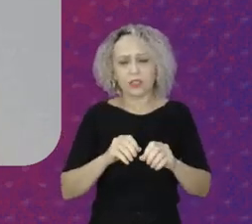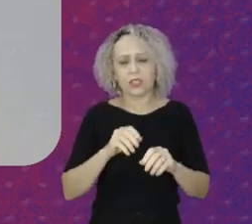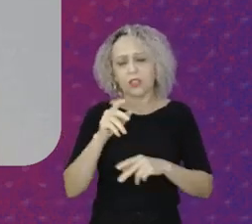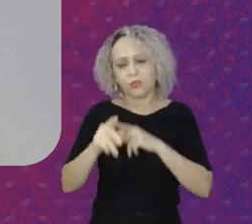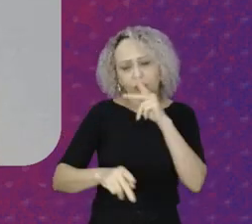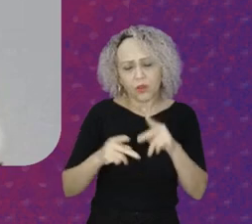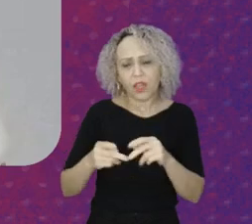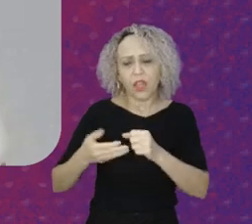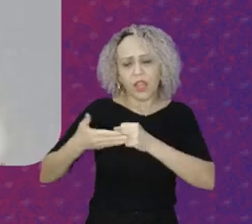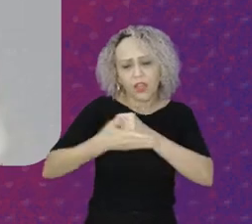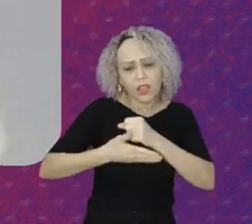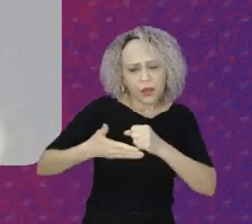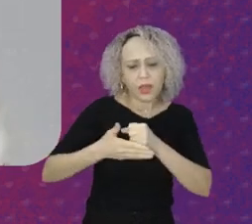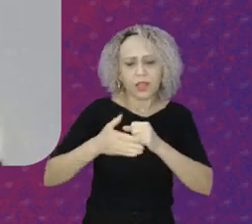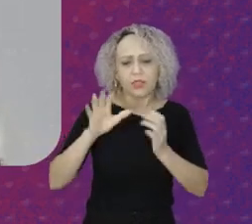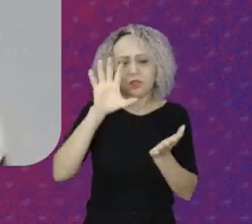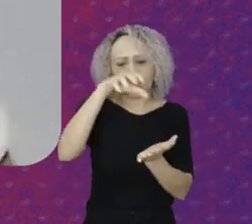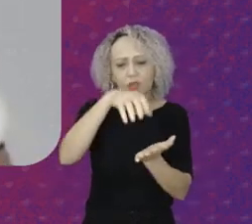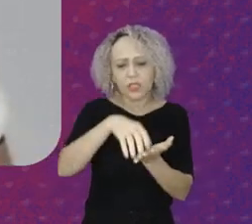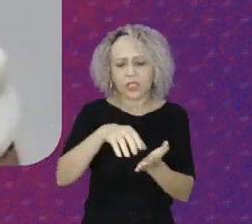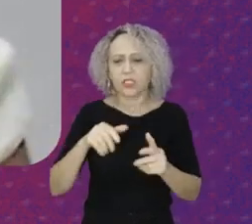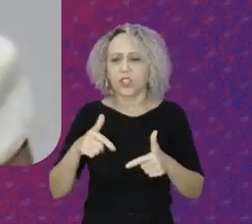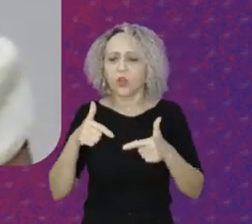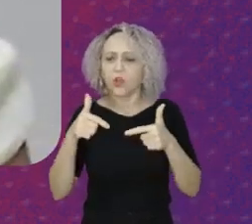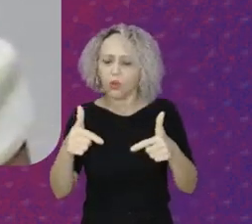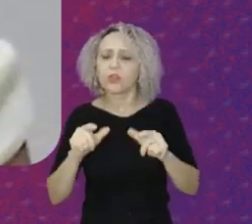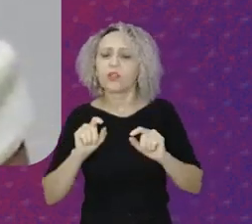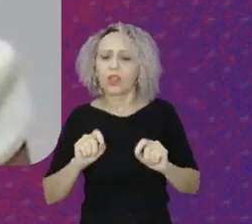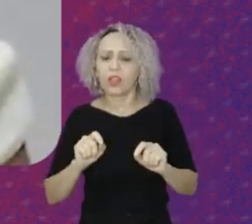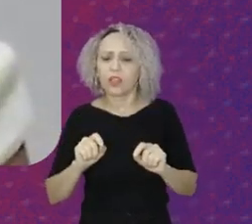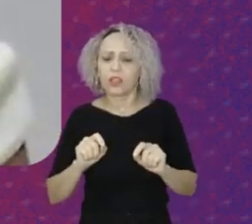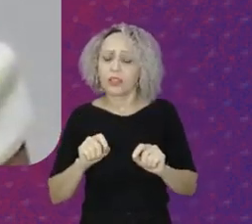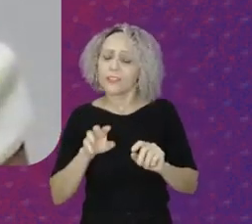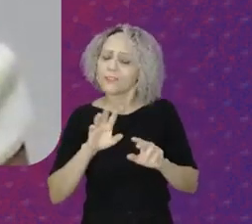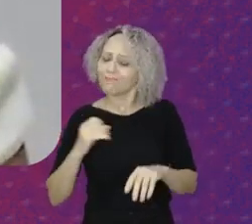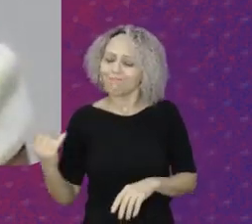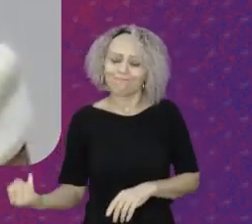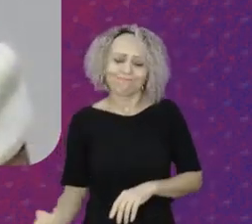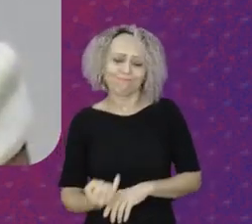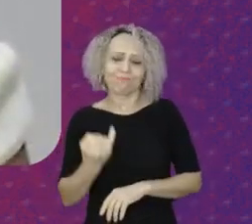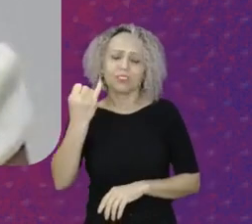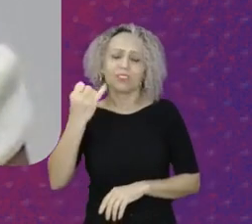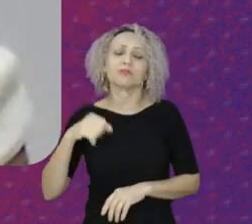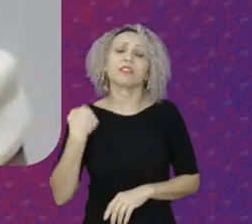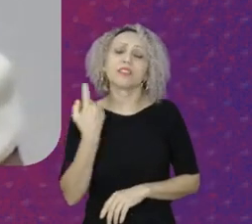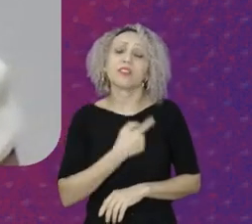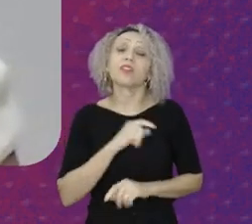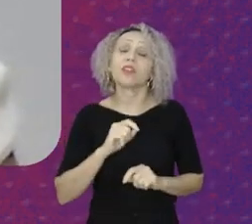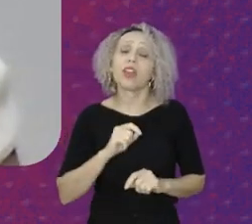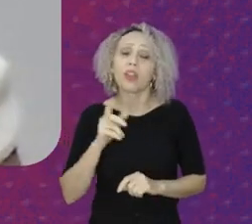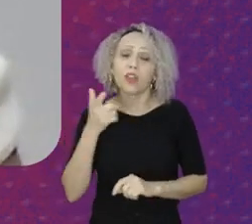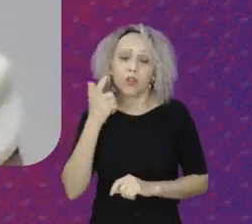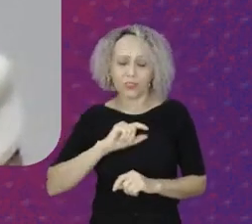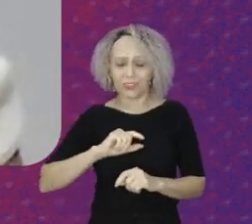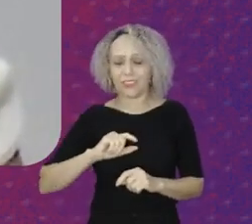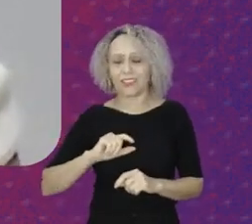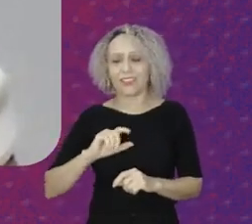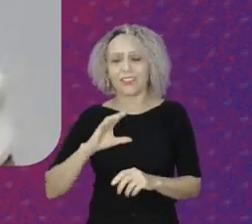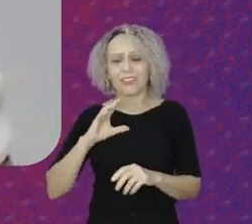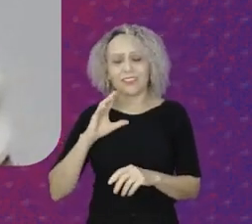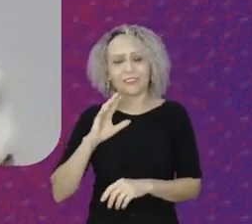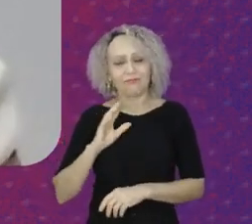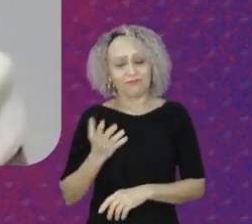base, dos comitês de luta, fizeram sim a grande diferença para que a gente tivesse esse resultado tão